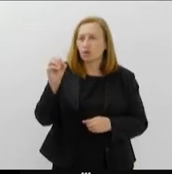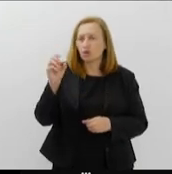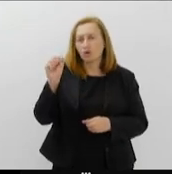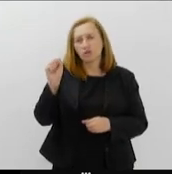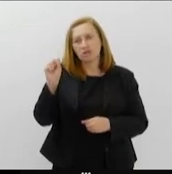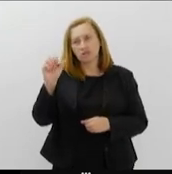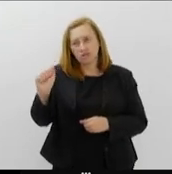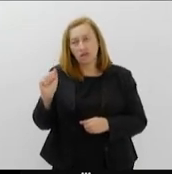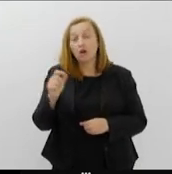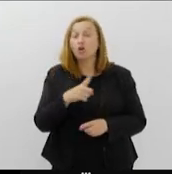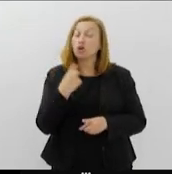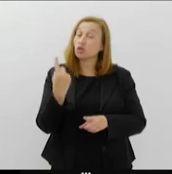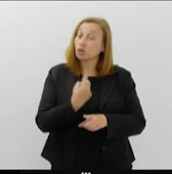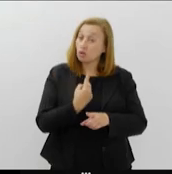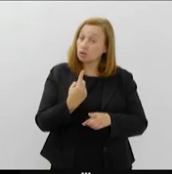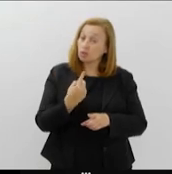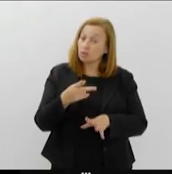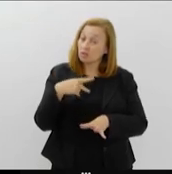regulando